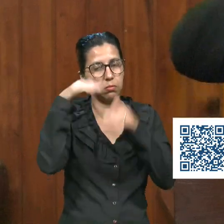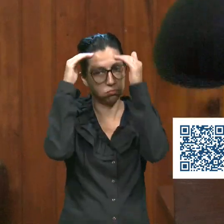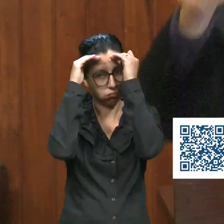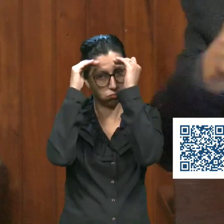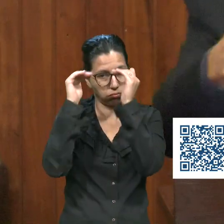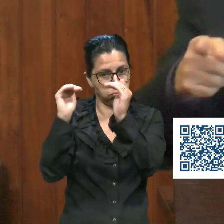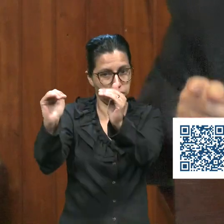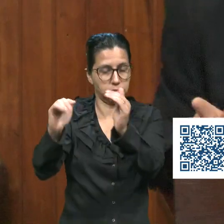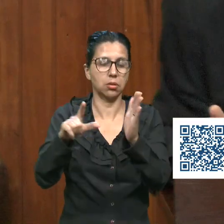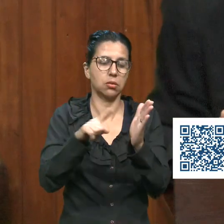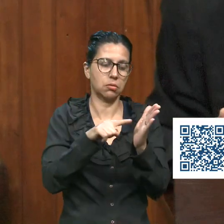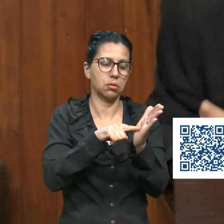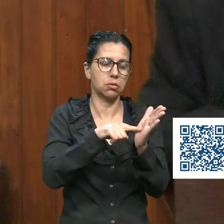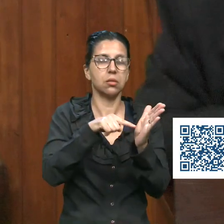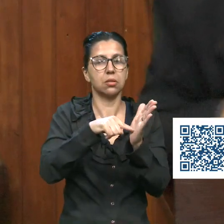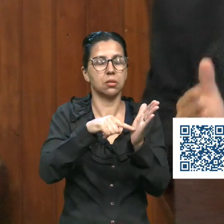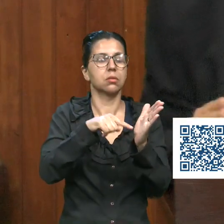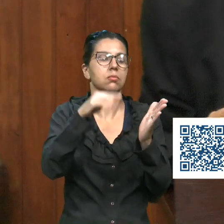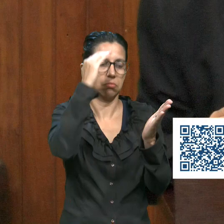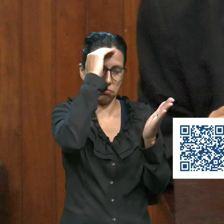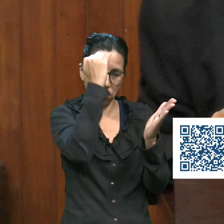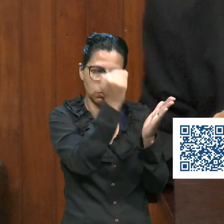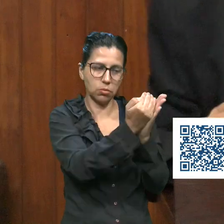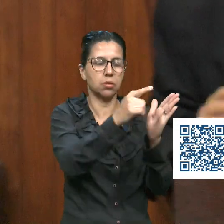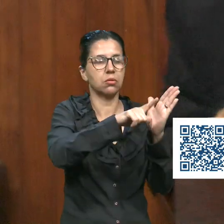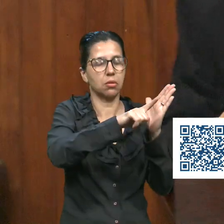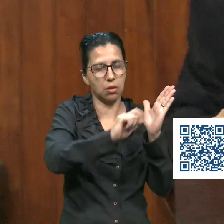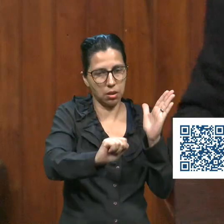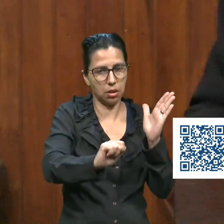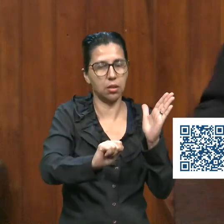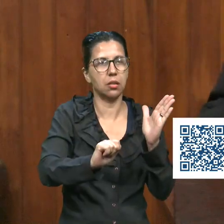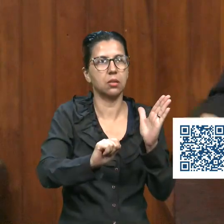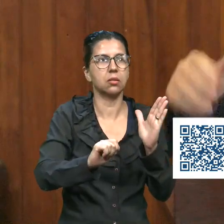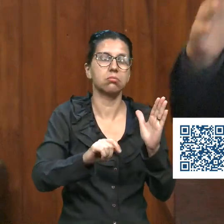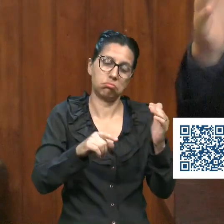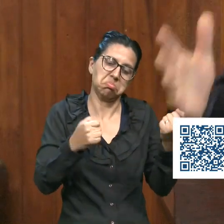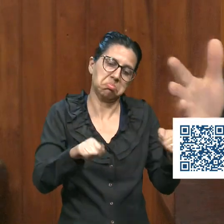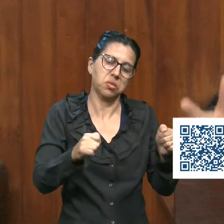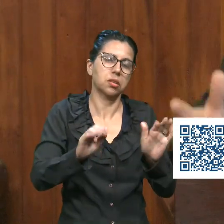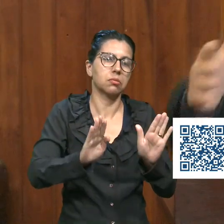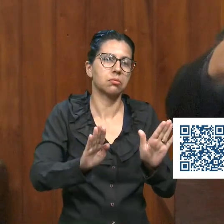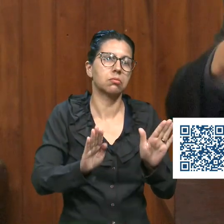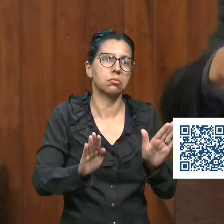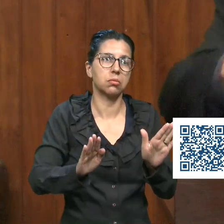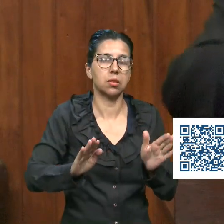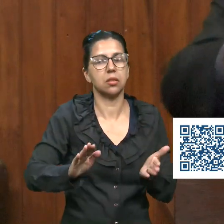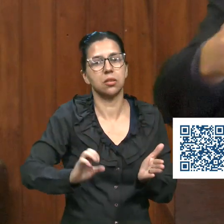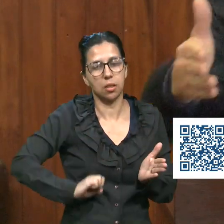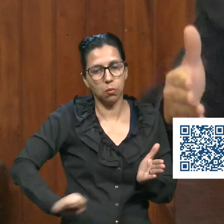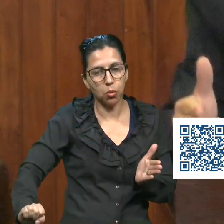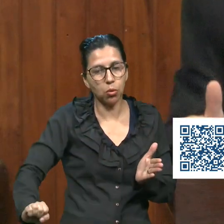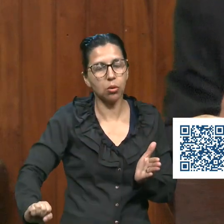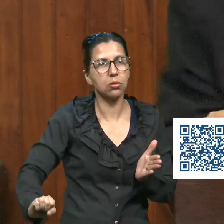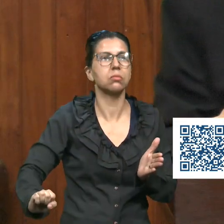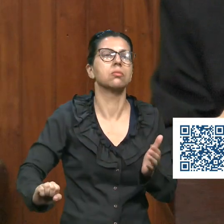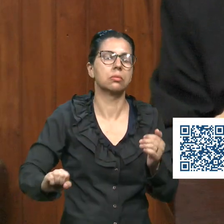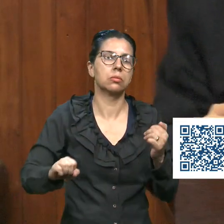que a legislação já contempla, porque, a meu ver, atende uma certa necessidade, a legislação de aborto, do jeito que ela